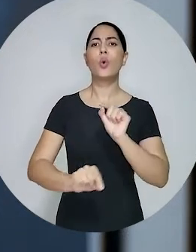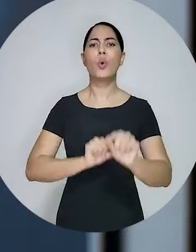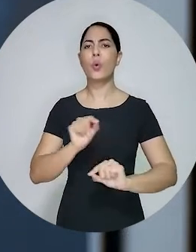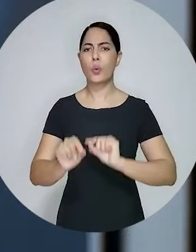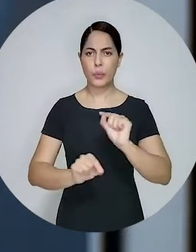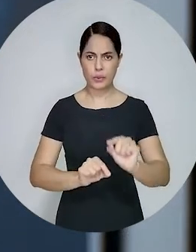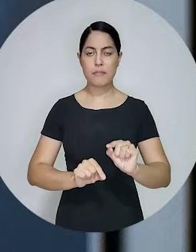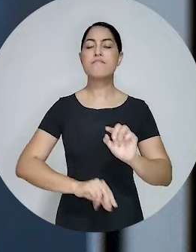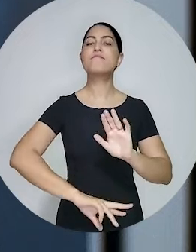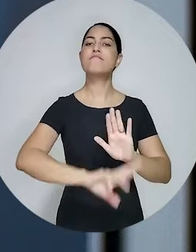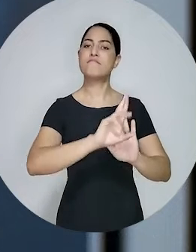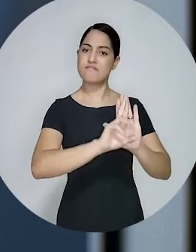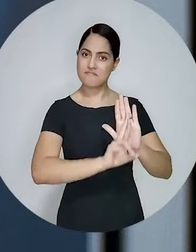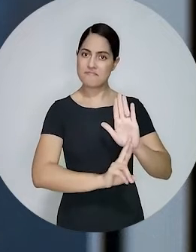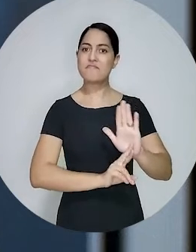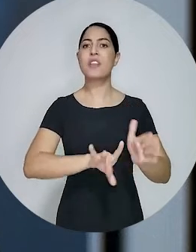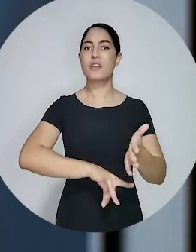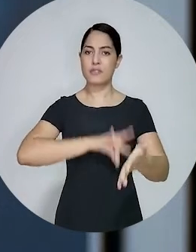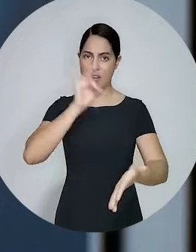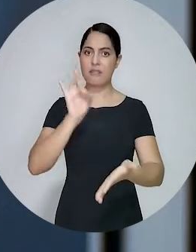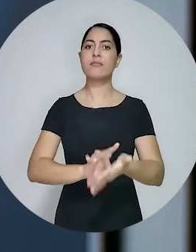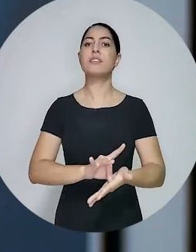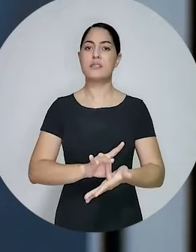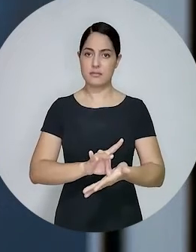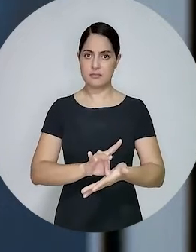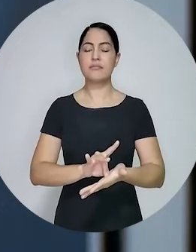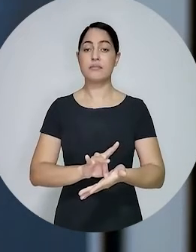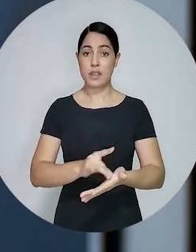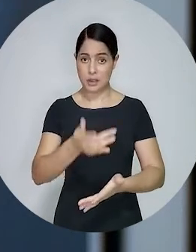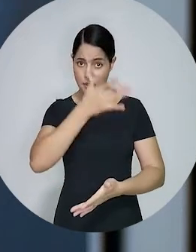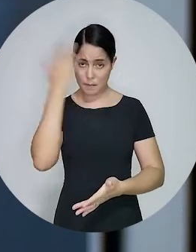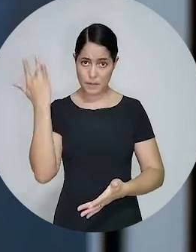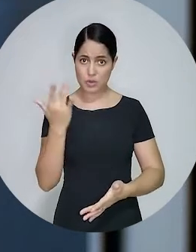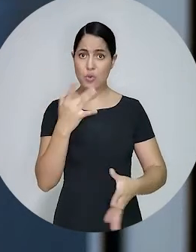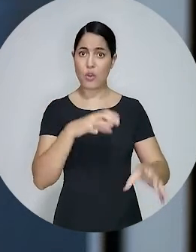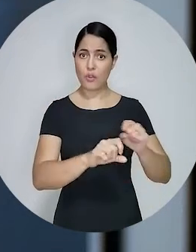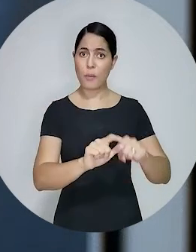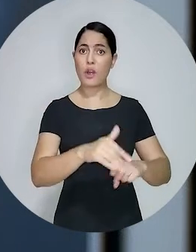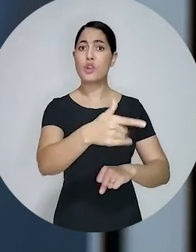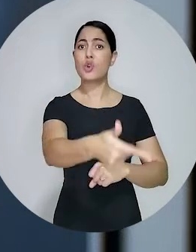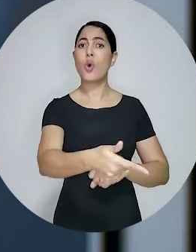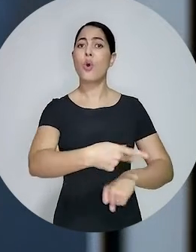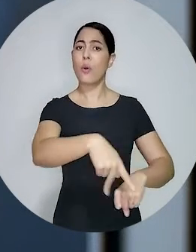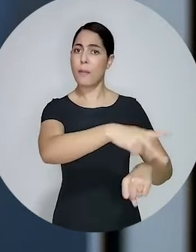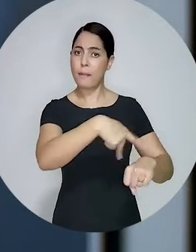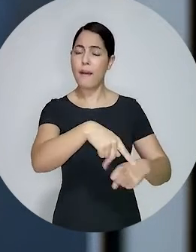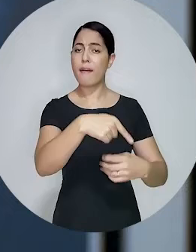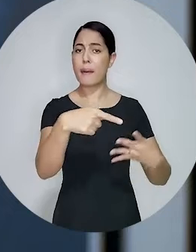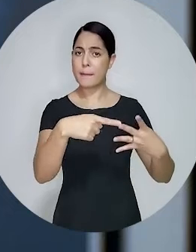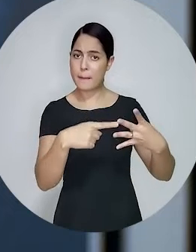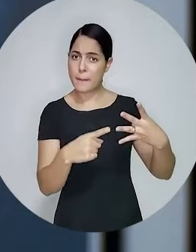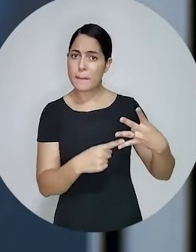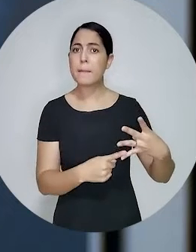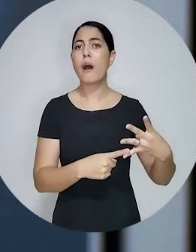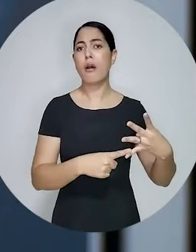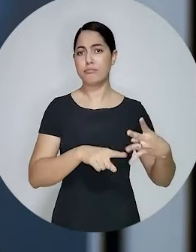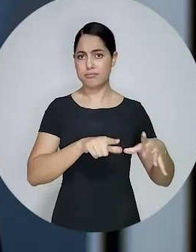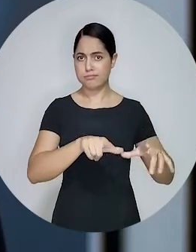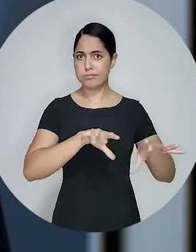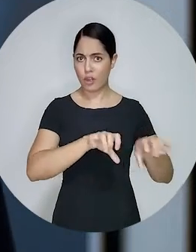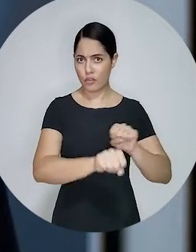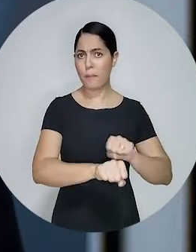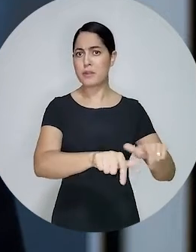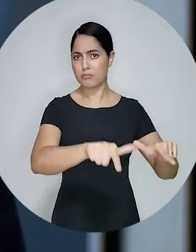trazida pelo COADEM, que é justamente a regularização e validação dos diplomas de direito adquiridos